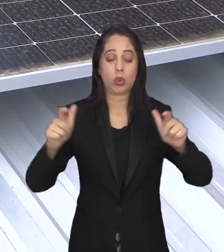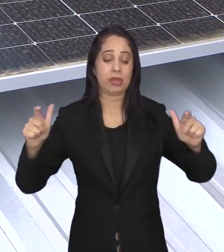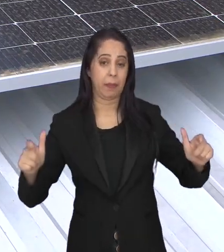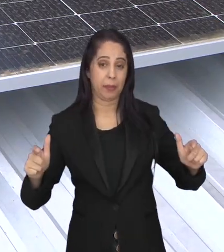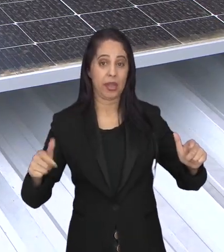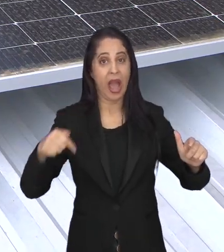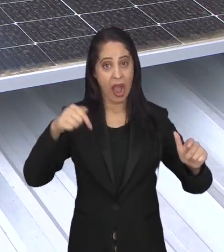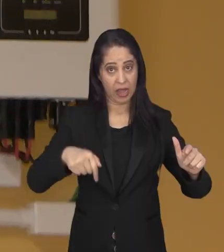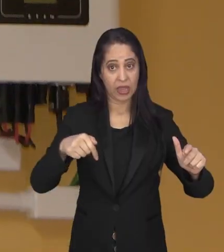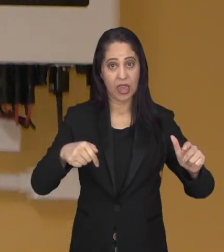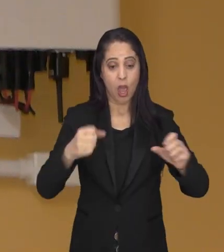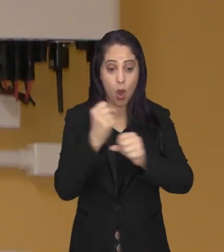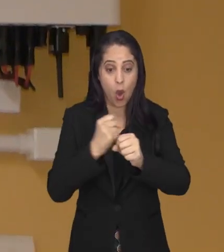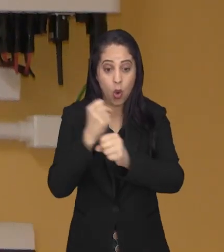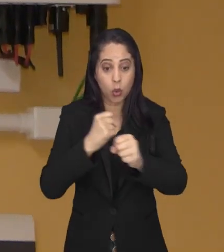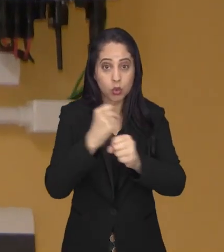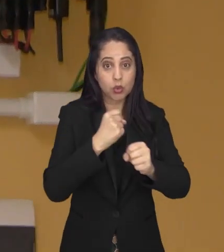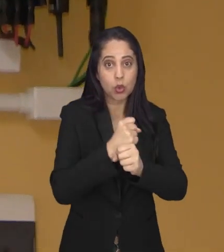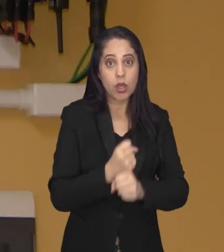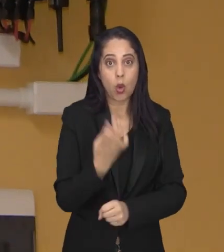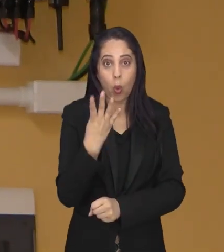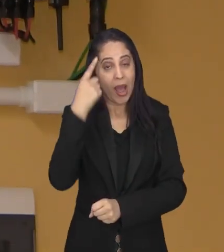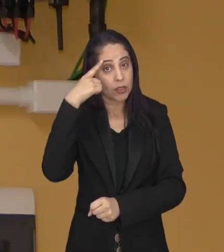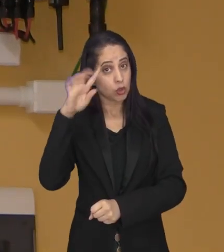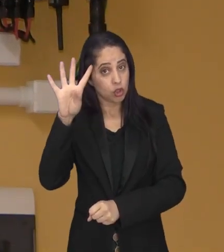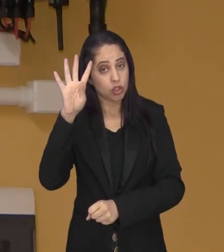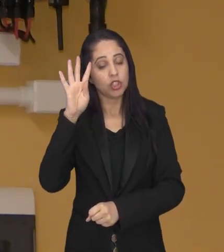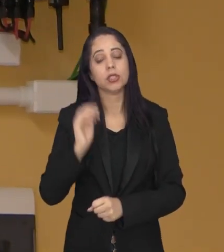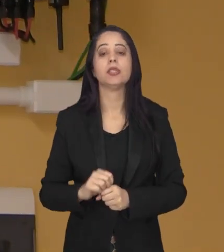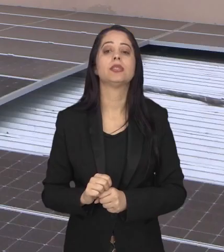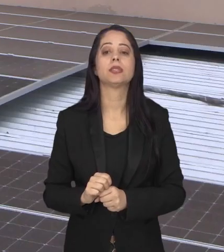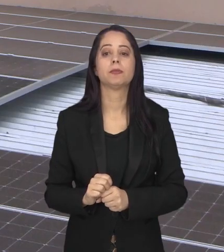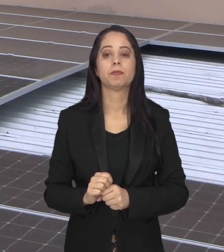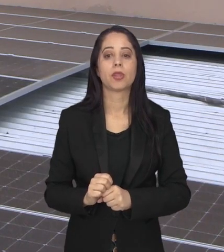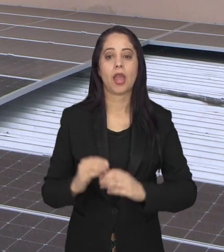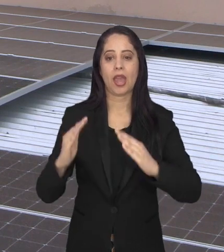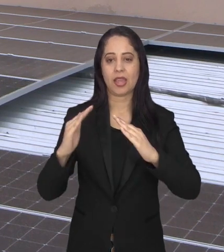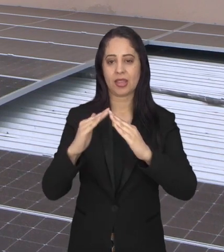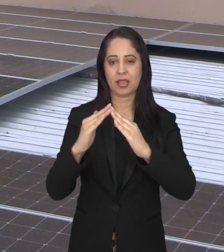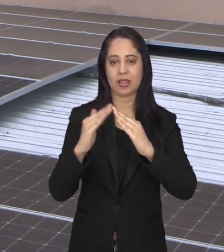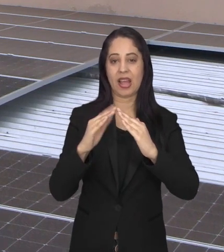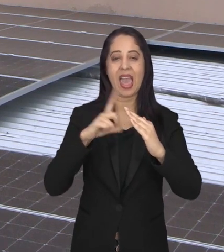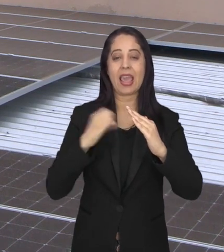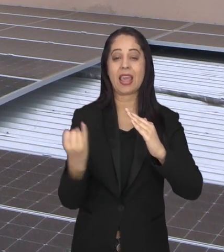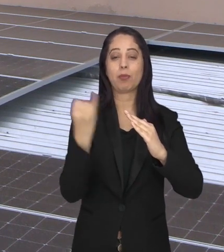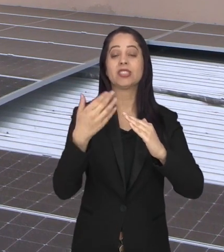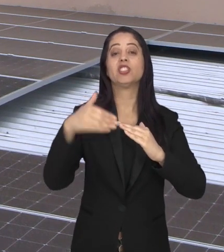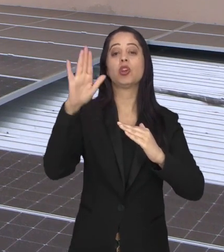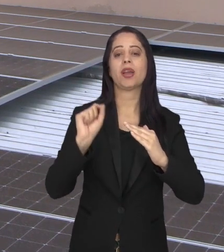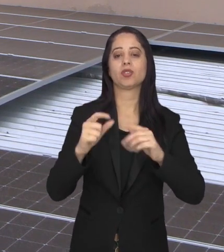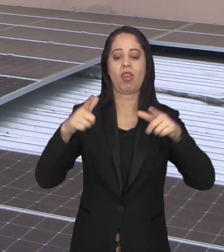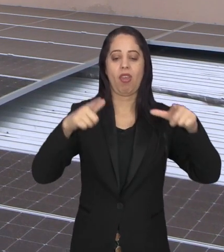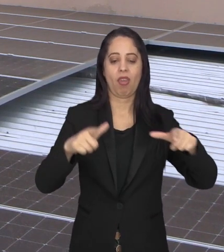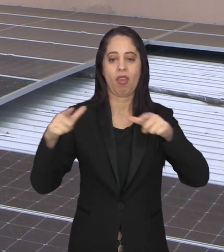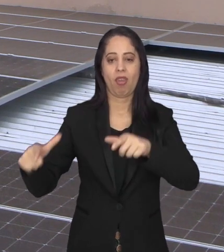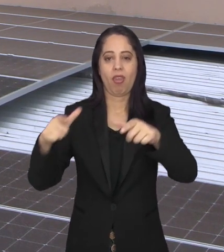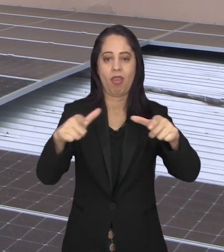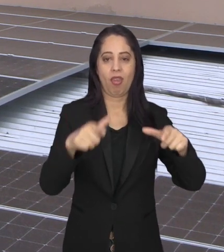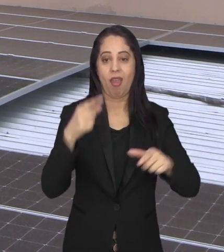alguns anos, e agora a proprietária decidiu investir. Como foi apresentado, né? Então, assim, o retorno será